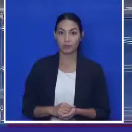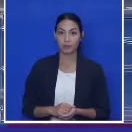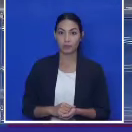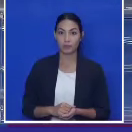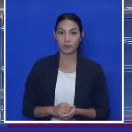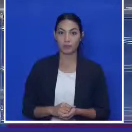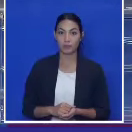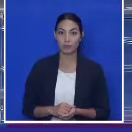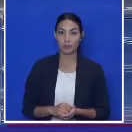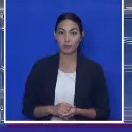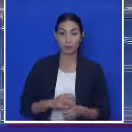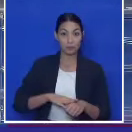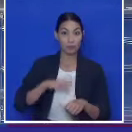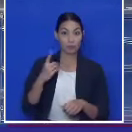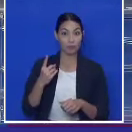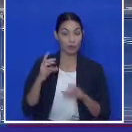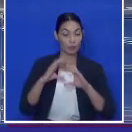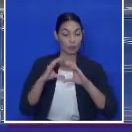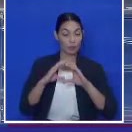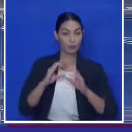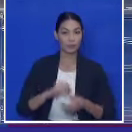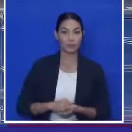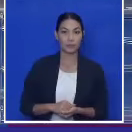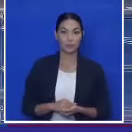Vamos lá, vem aí mais um número.